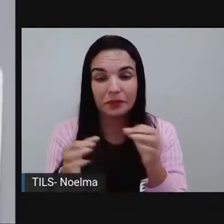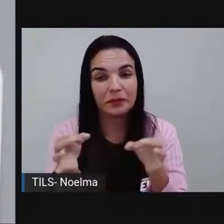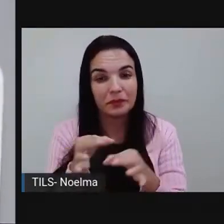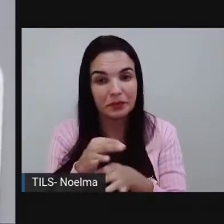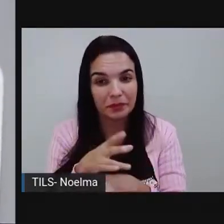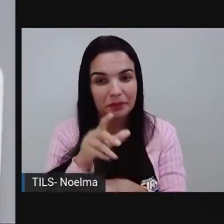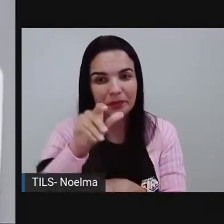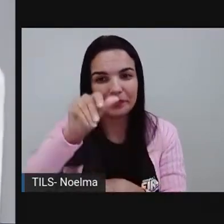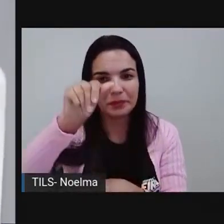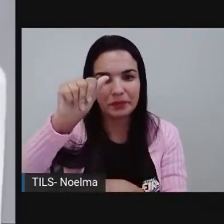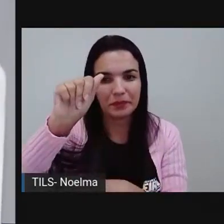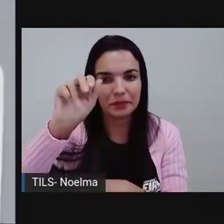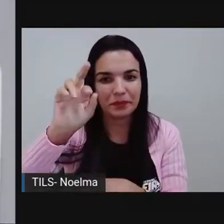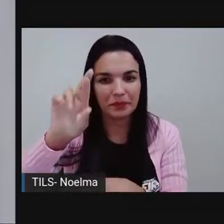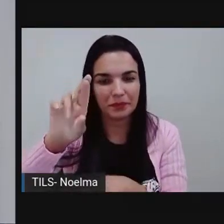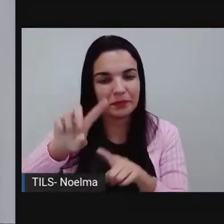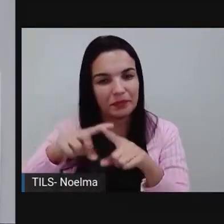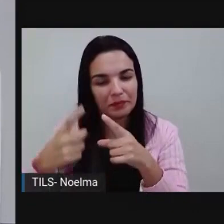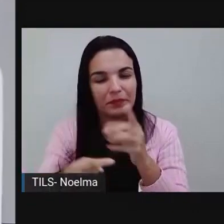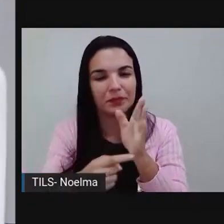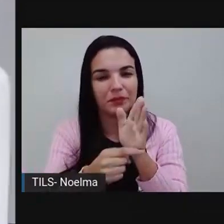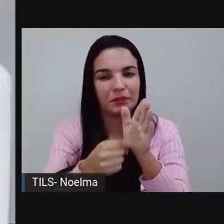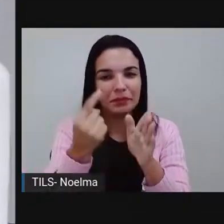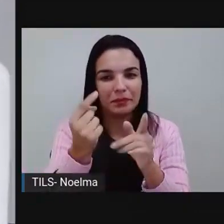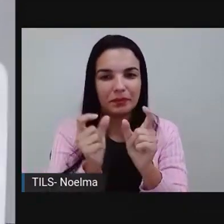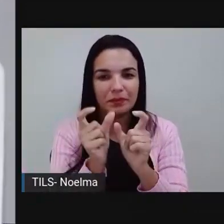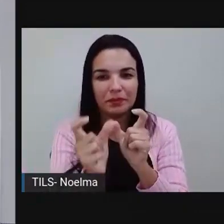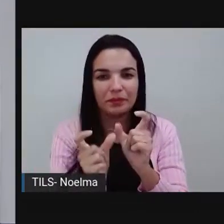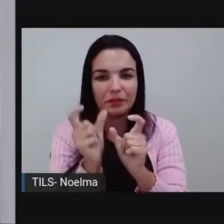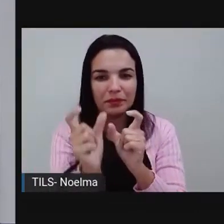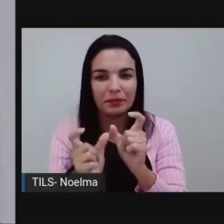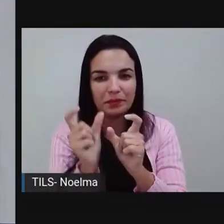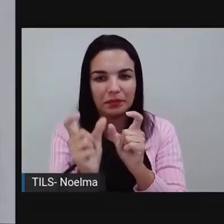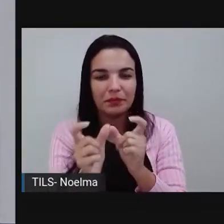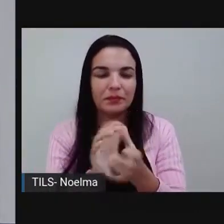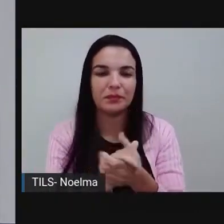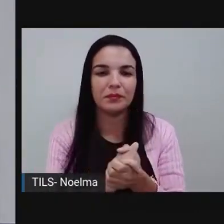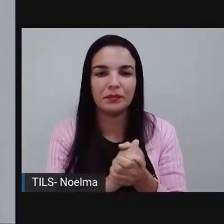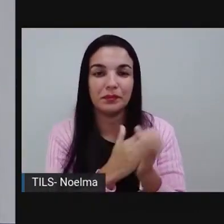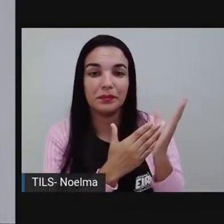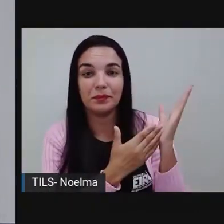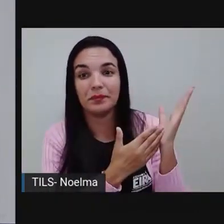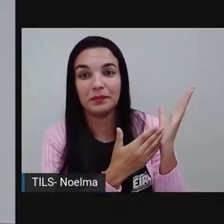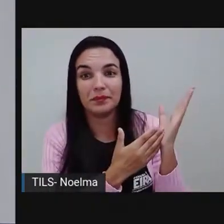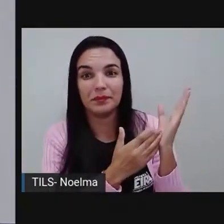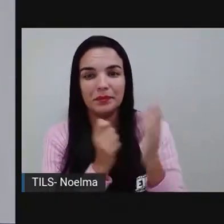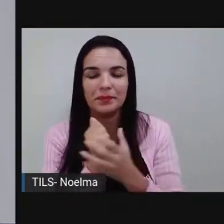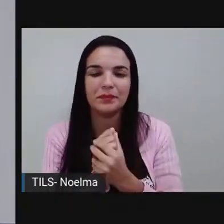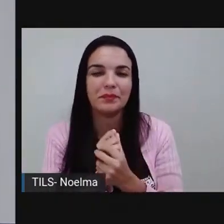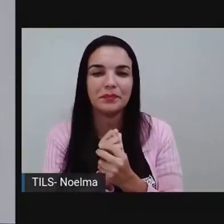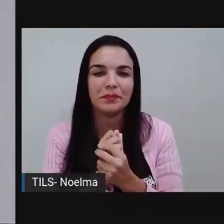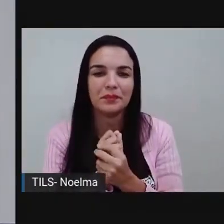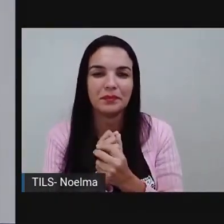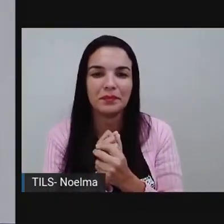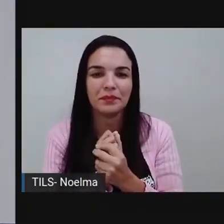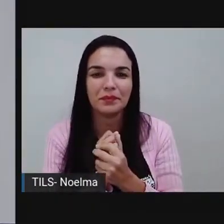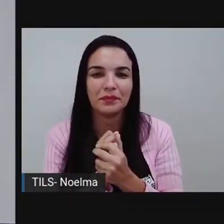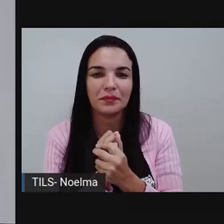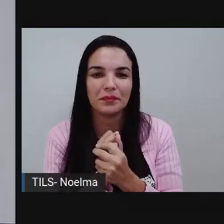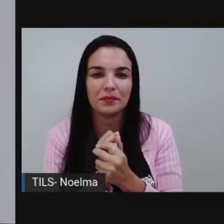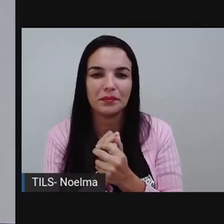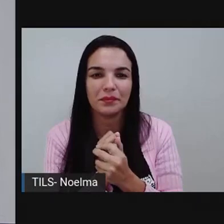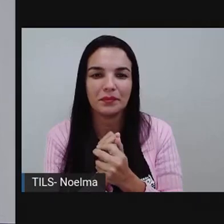da primeira conjugação. O próximo. Compôs, indicação, compor.